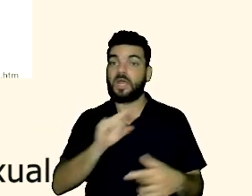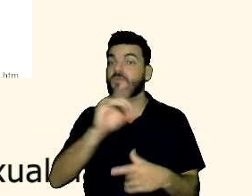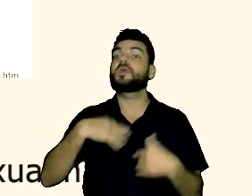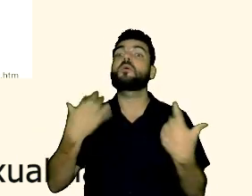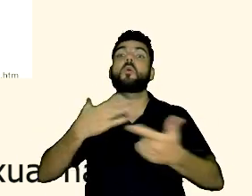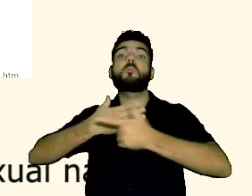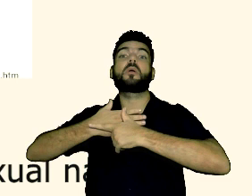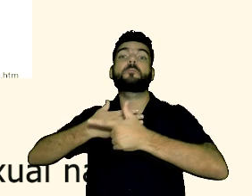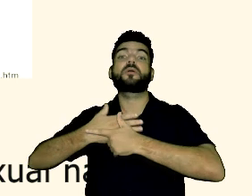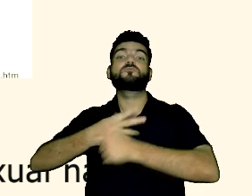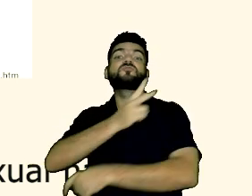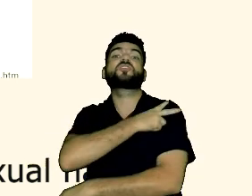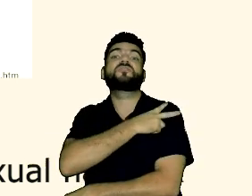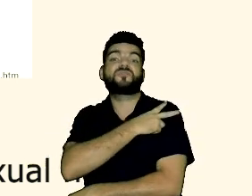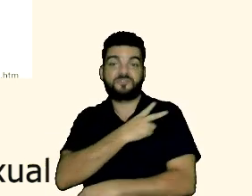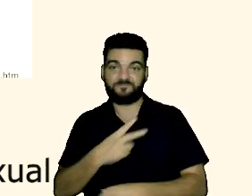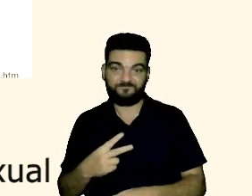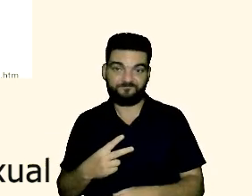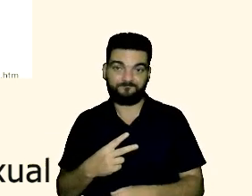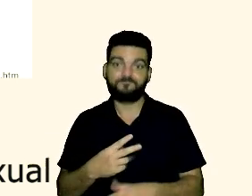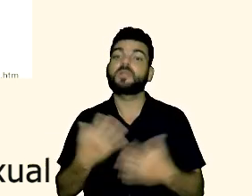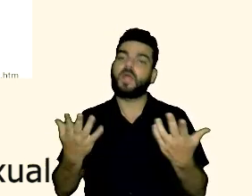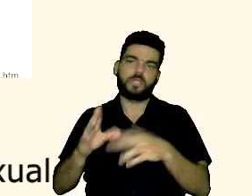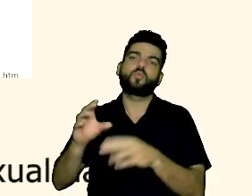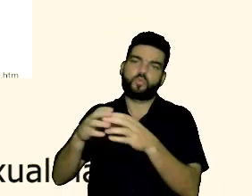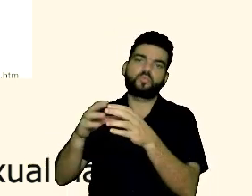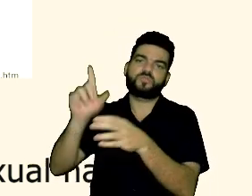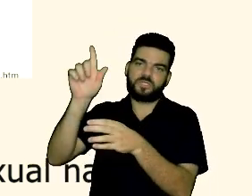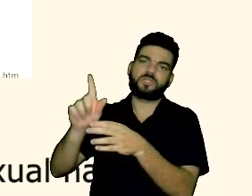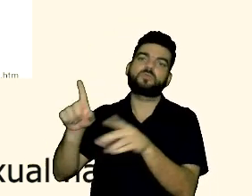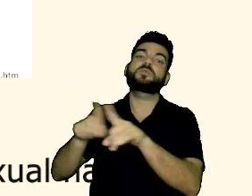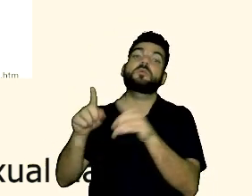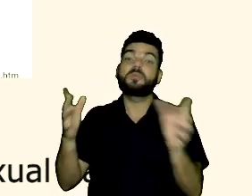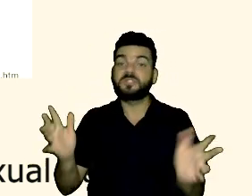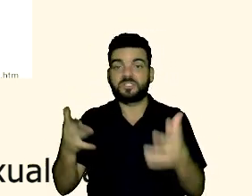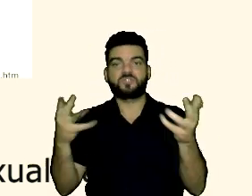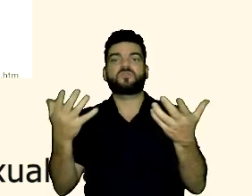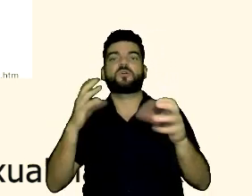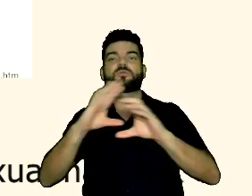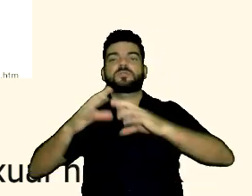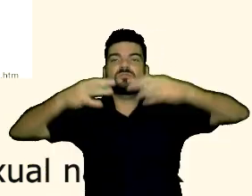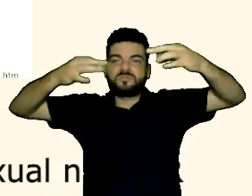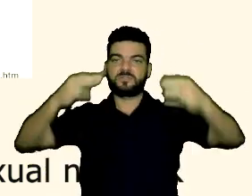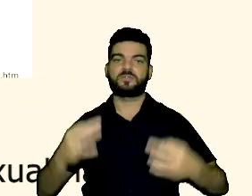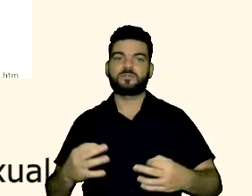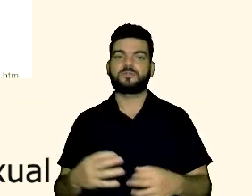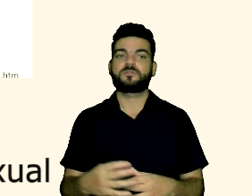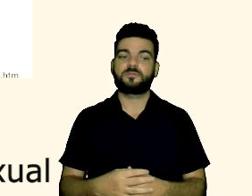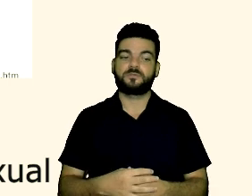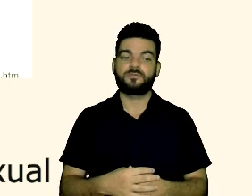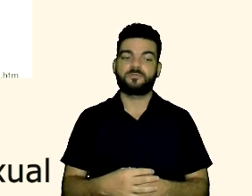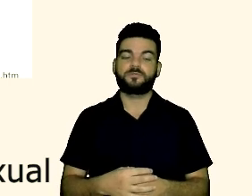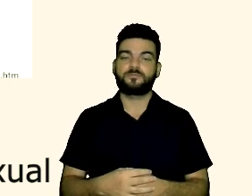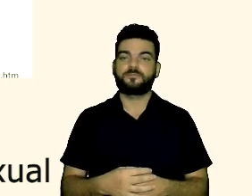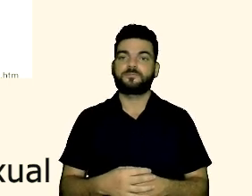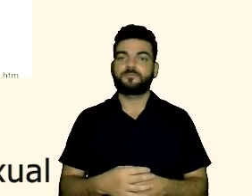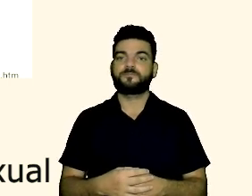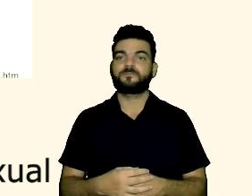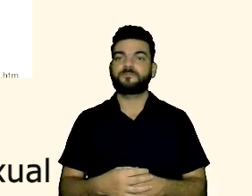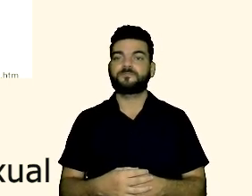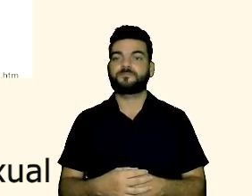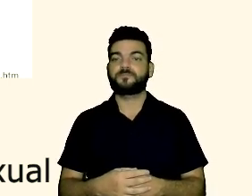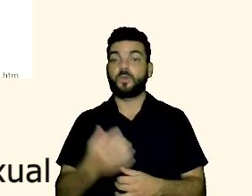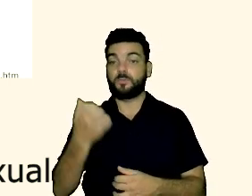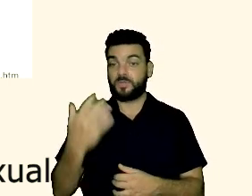para mobilizar todo esse trabalho. Então, começando rapidamente pela convivência, o curioso é lembrar que, vem do